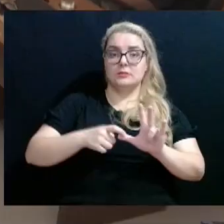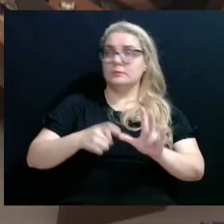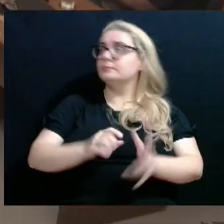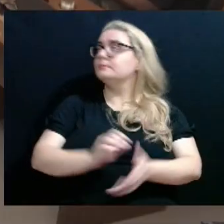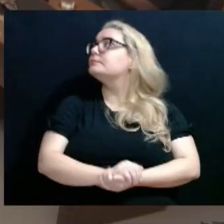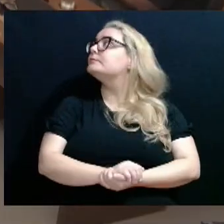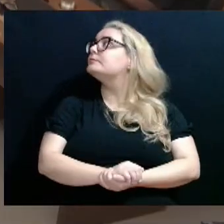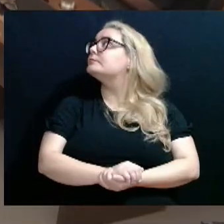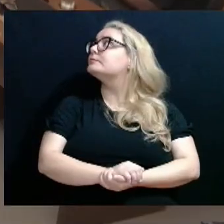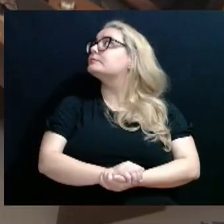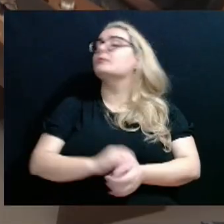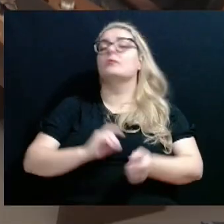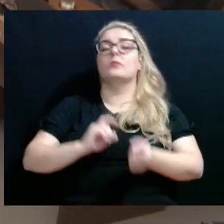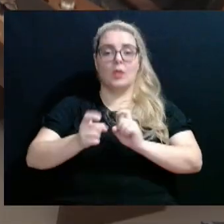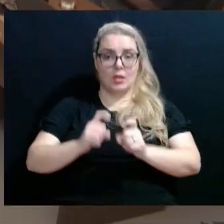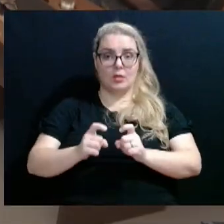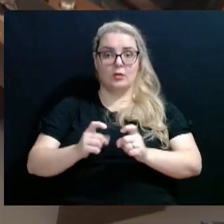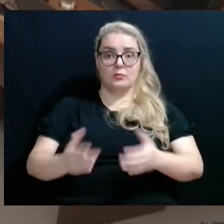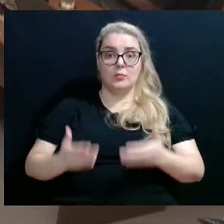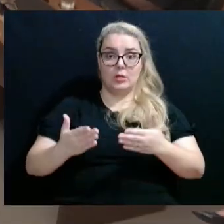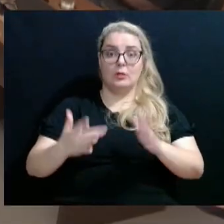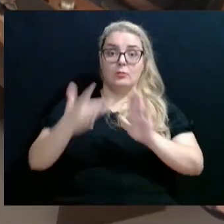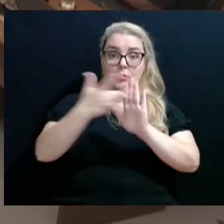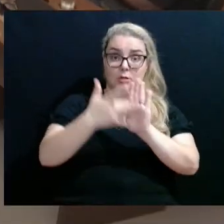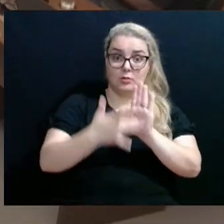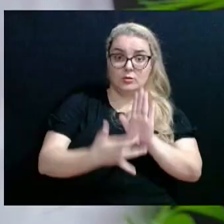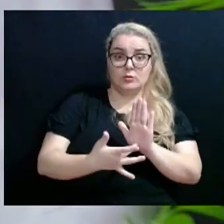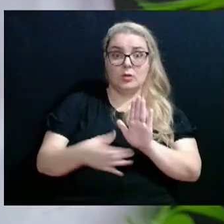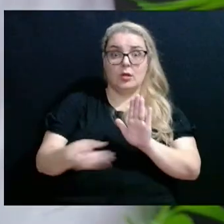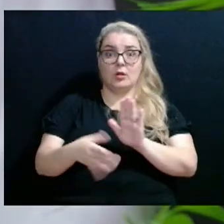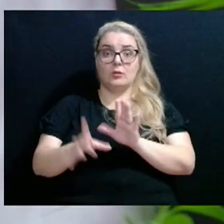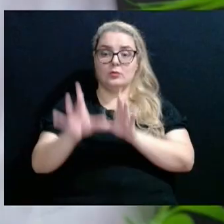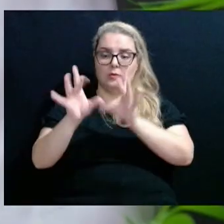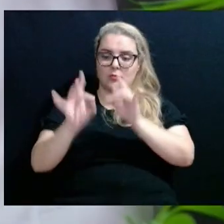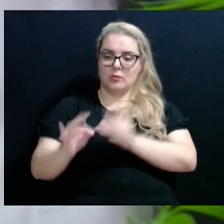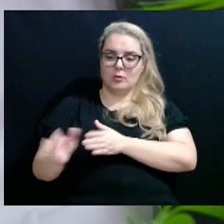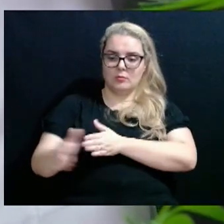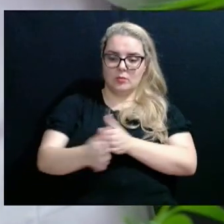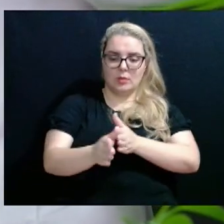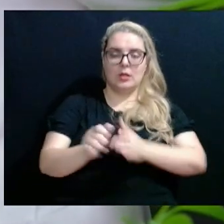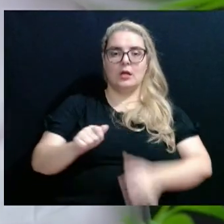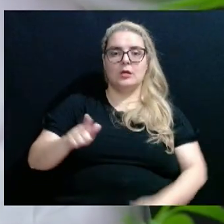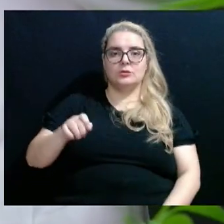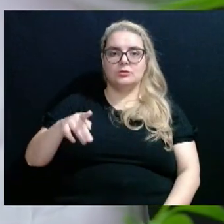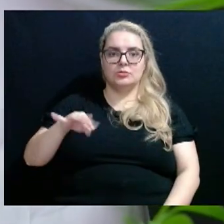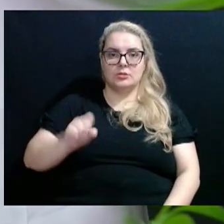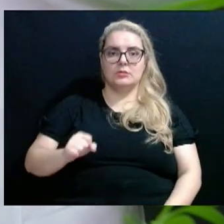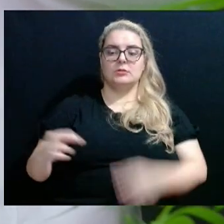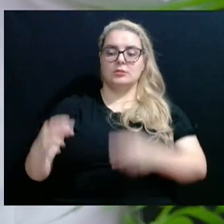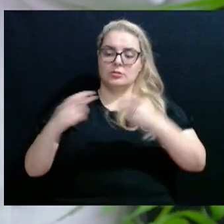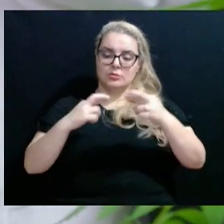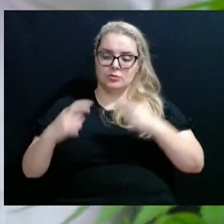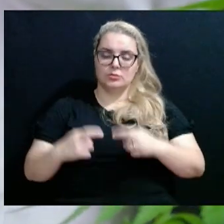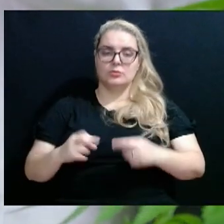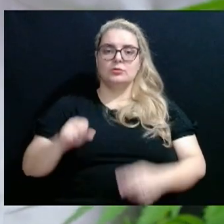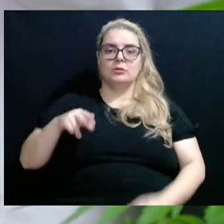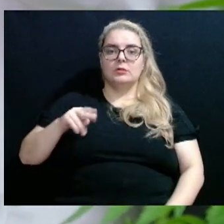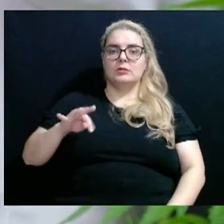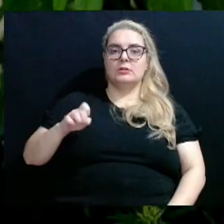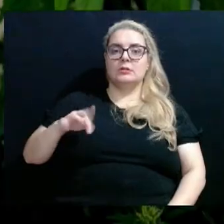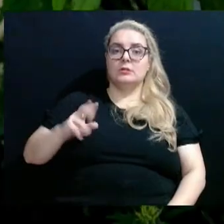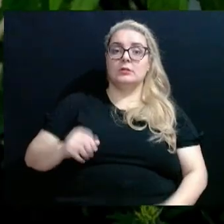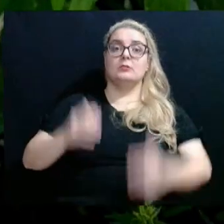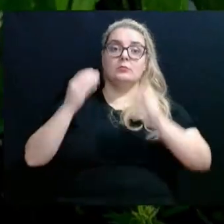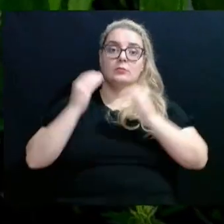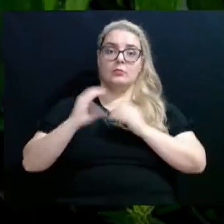A reunião colocou em pauta as novas diretrizes da Agência Nacional de Vigilância Sanitária, publicadas neste